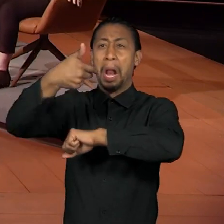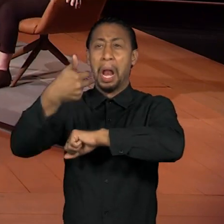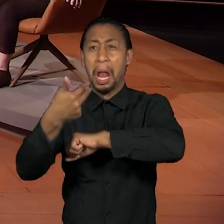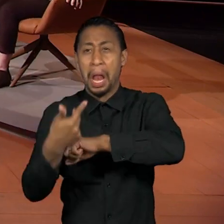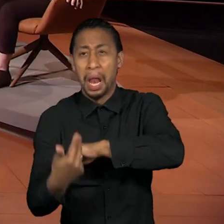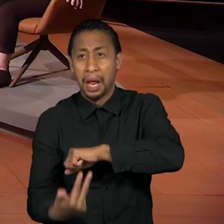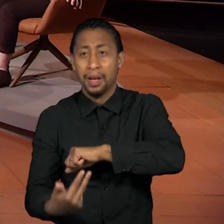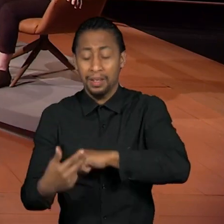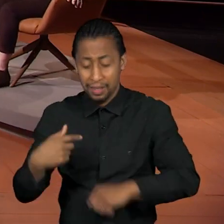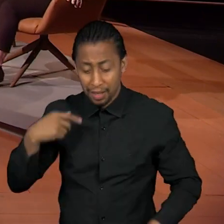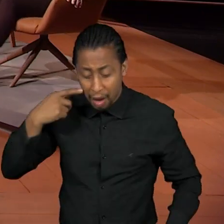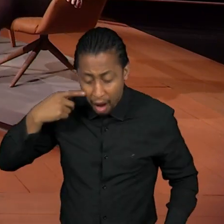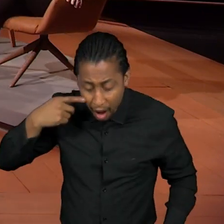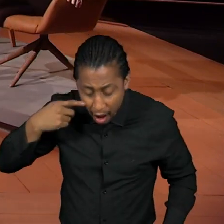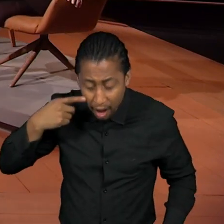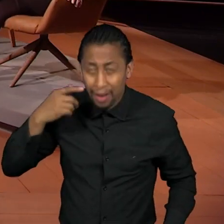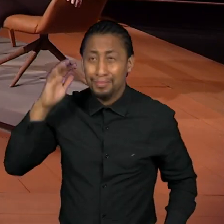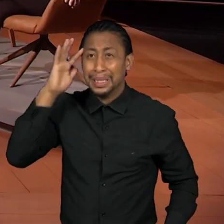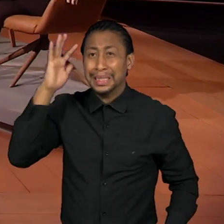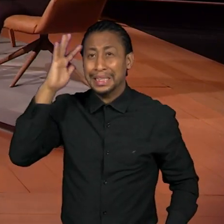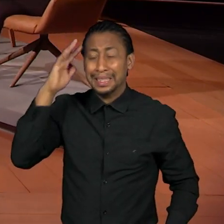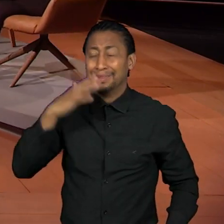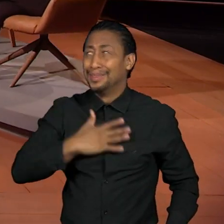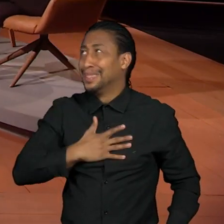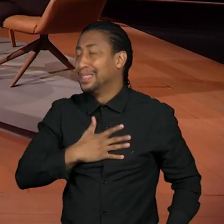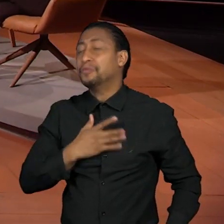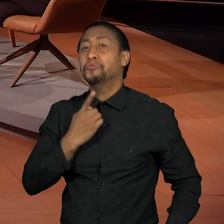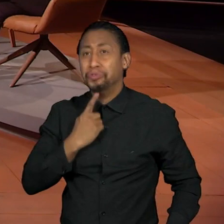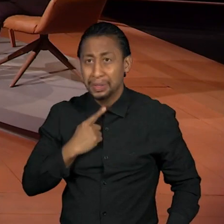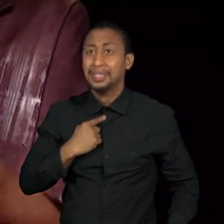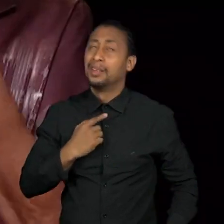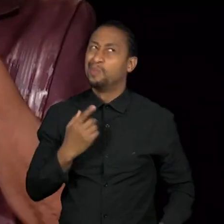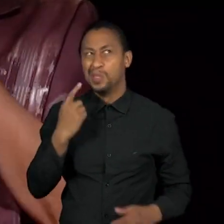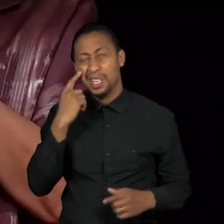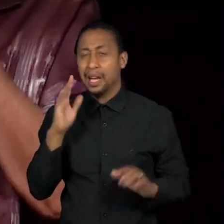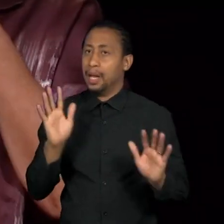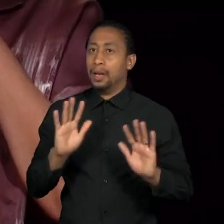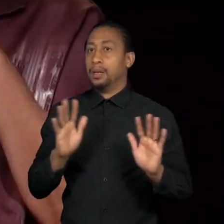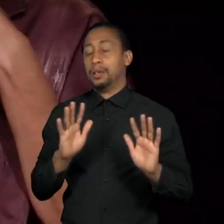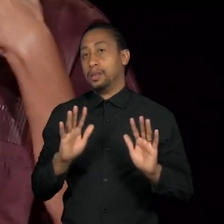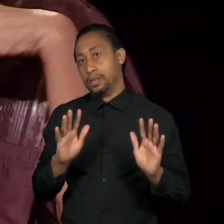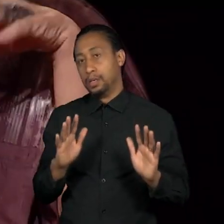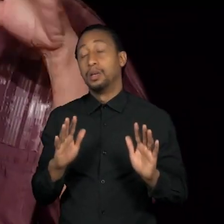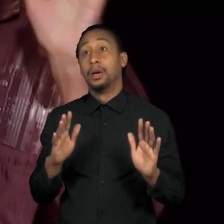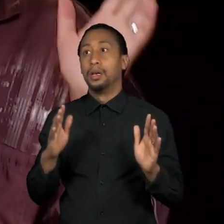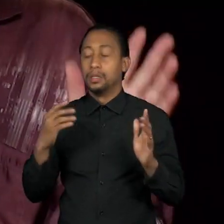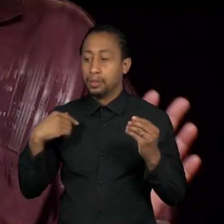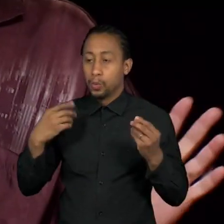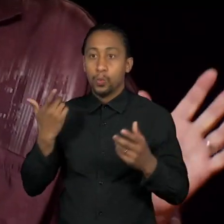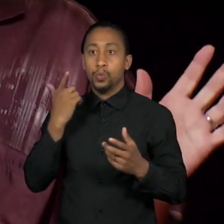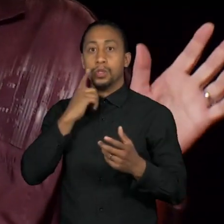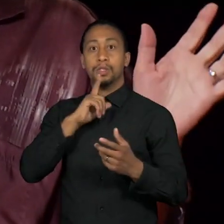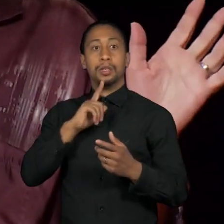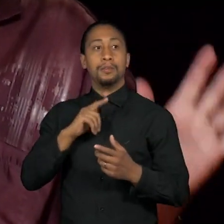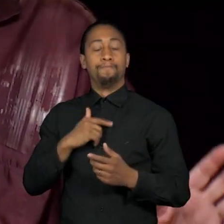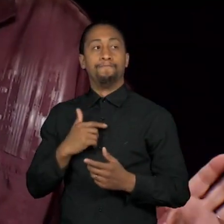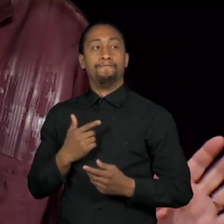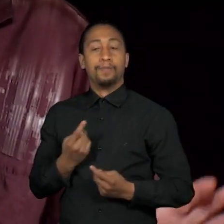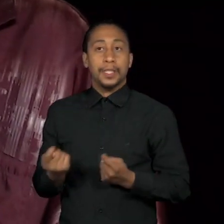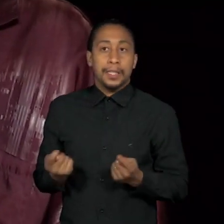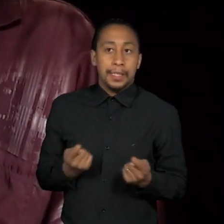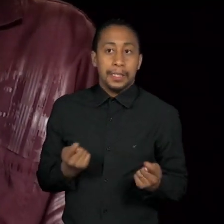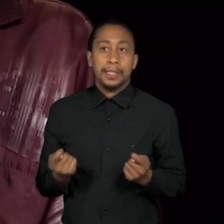ai, disgusting. Não é isso que eu quero para mim. Não. Aí o filme voltou e eu voltei